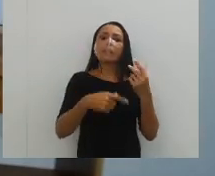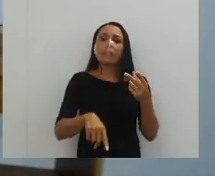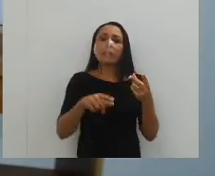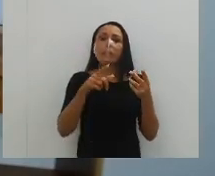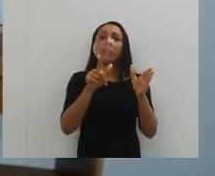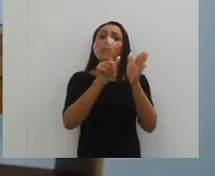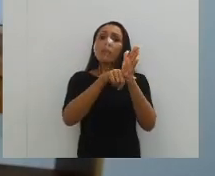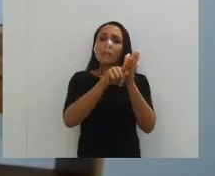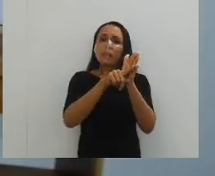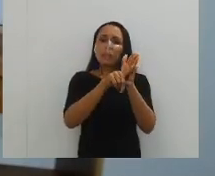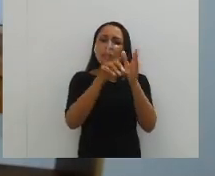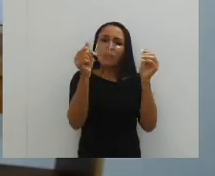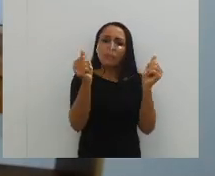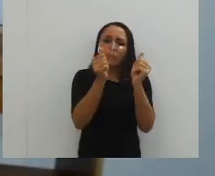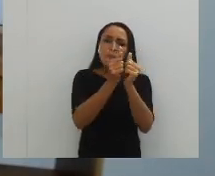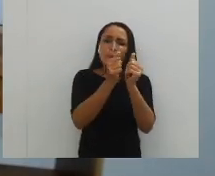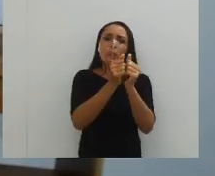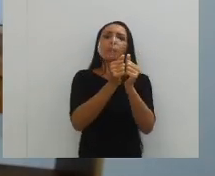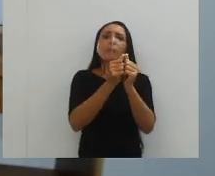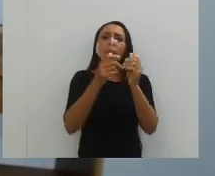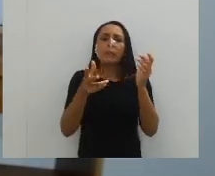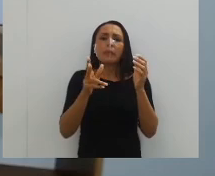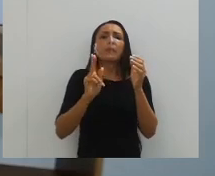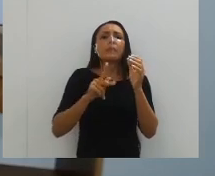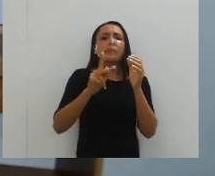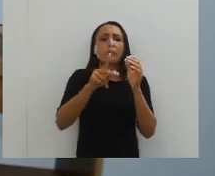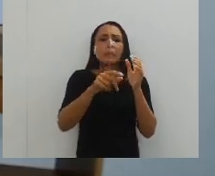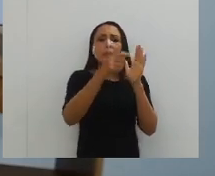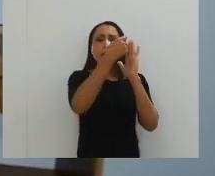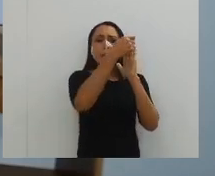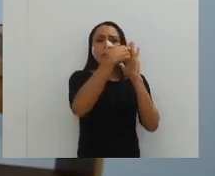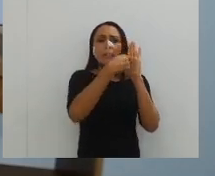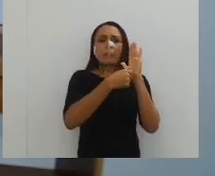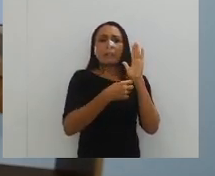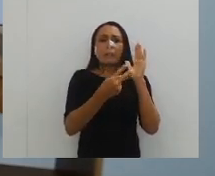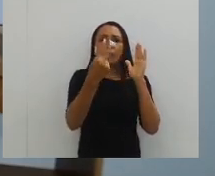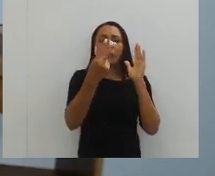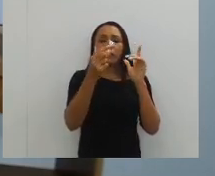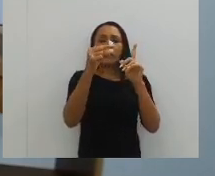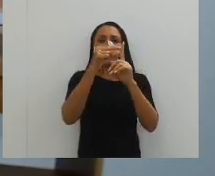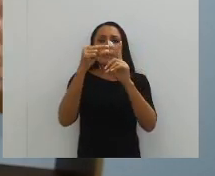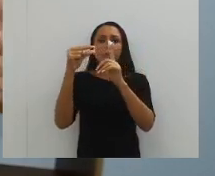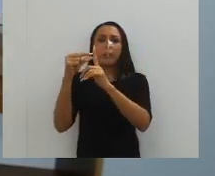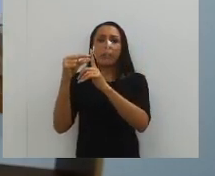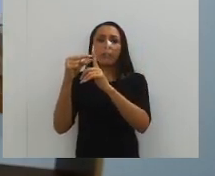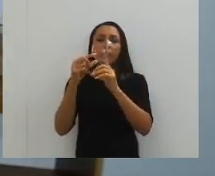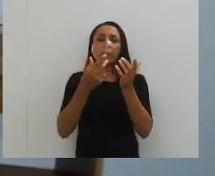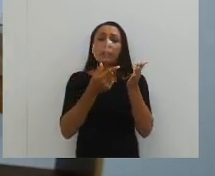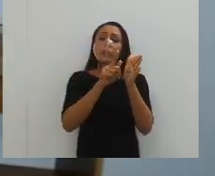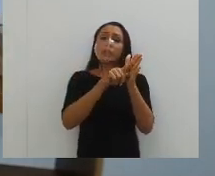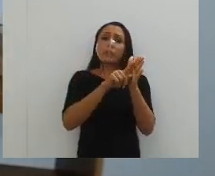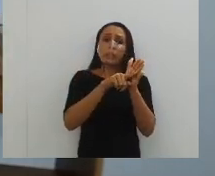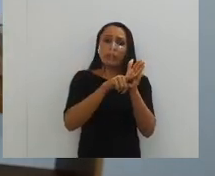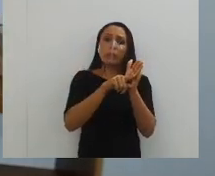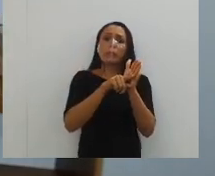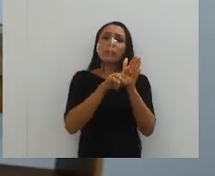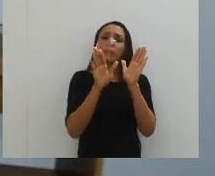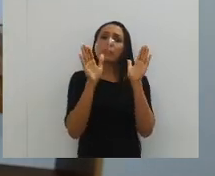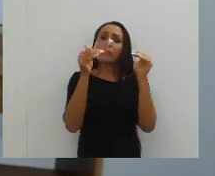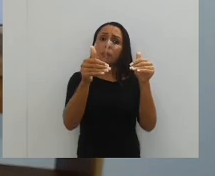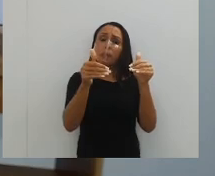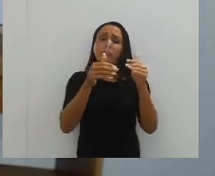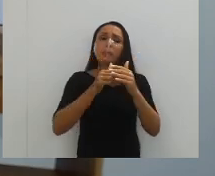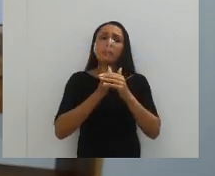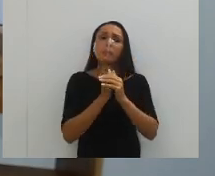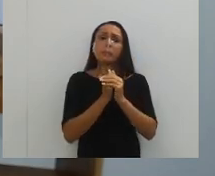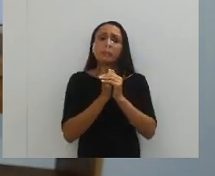o gênero. Então ela sempre vai ter que ser escrita com as duas palavras, gênero e espécie. Então,